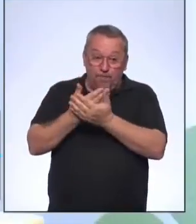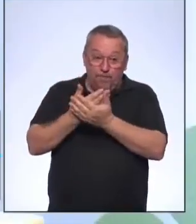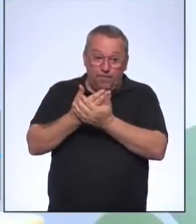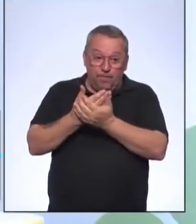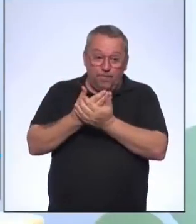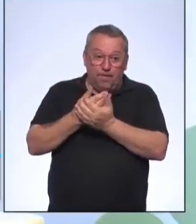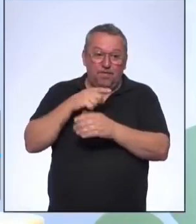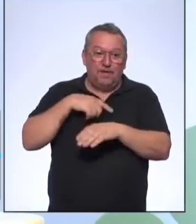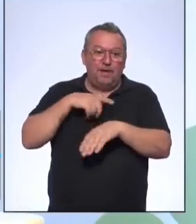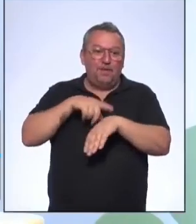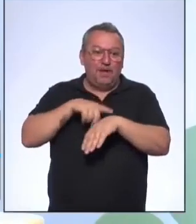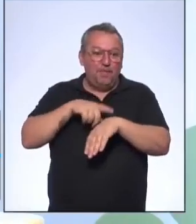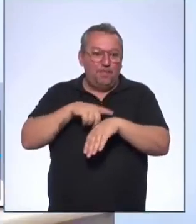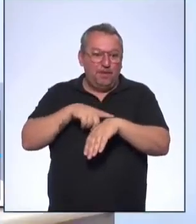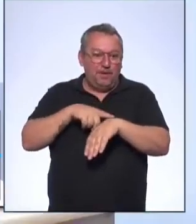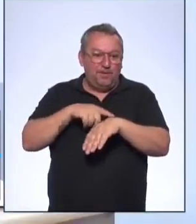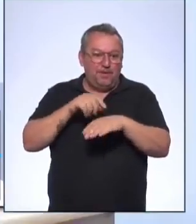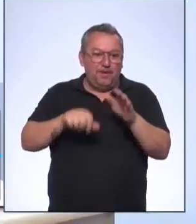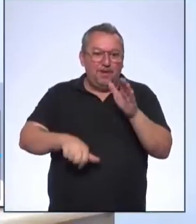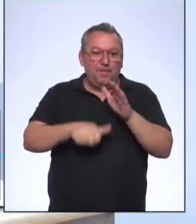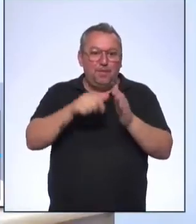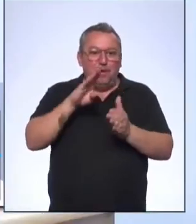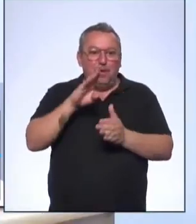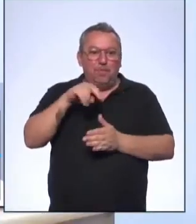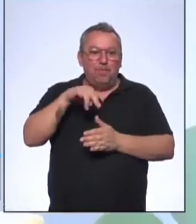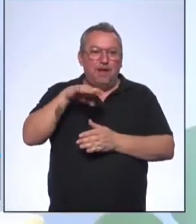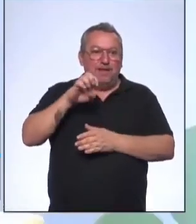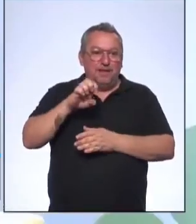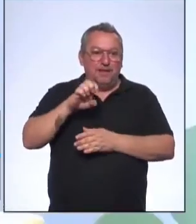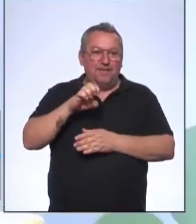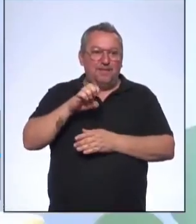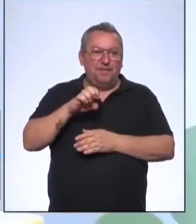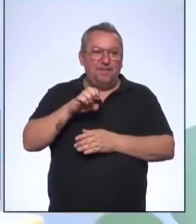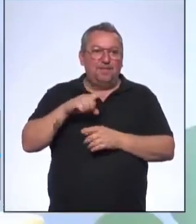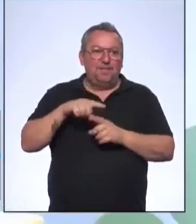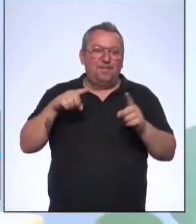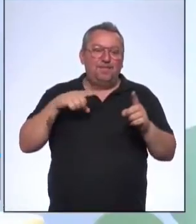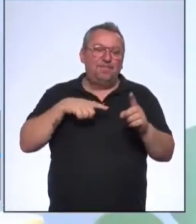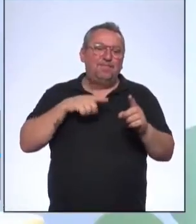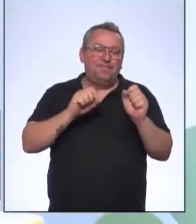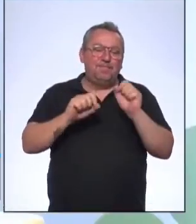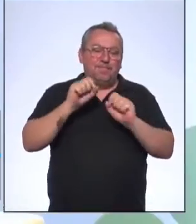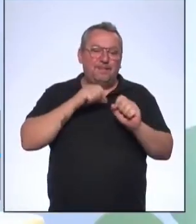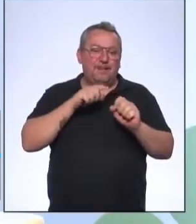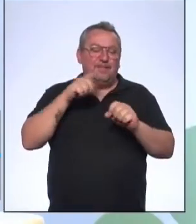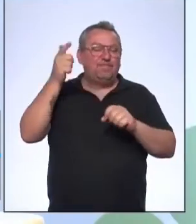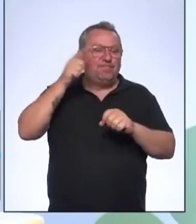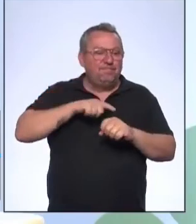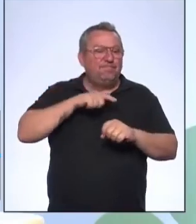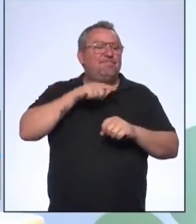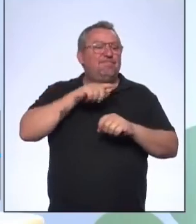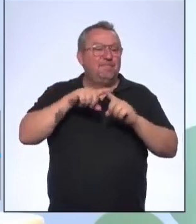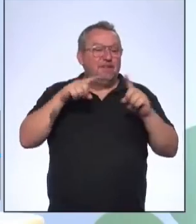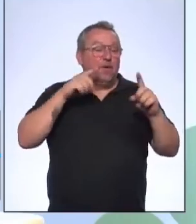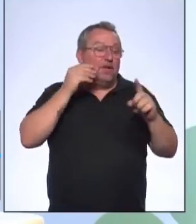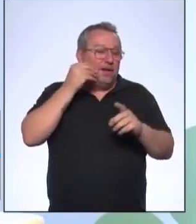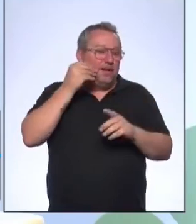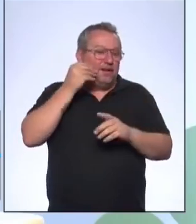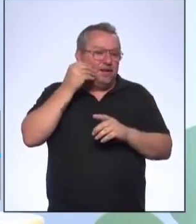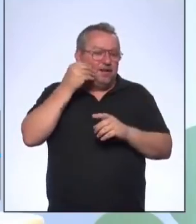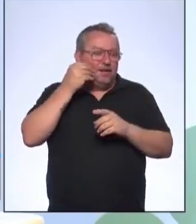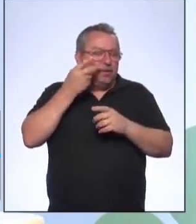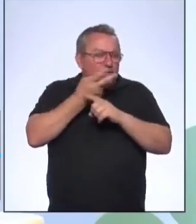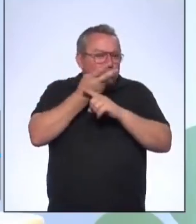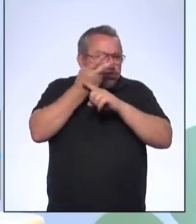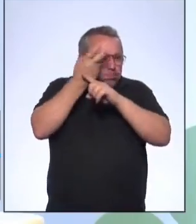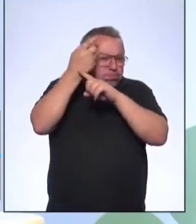um tempinho, né? É verdade, era primeiro bimestre ainda, professora? Era primeiro bimestre, aí teve conselho, aí teve reprise. Então, assim, tenta tirar aí da